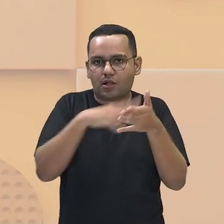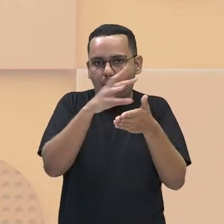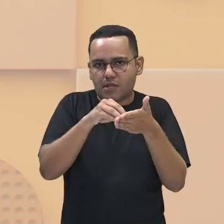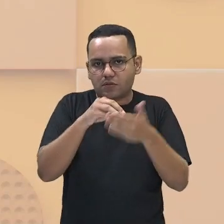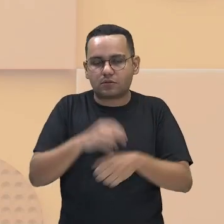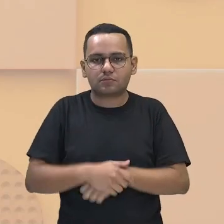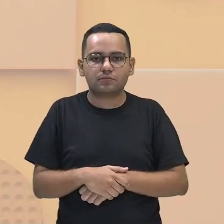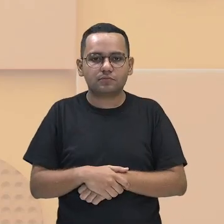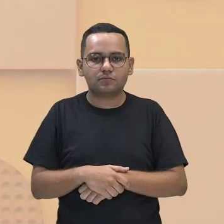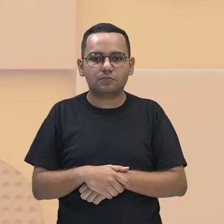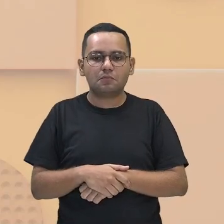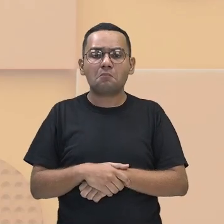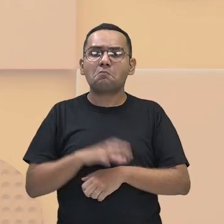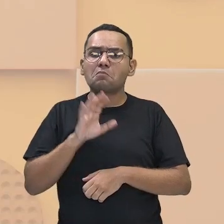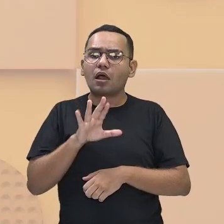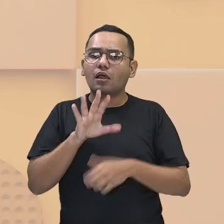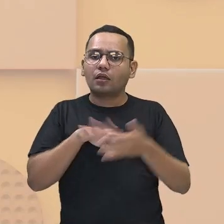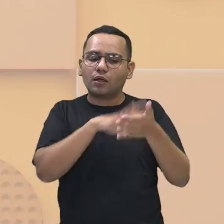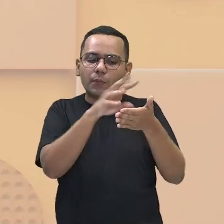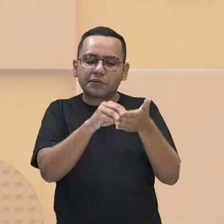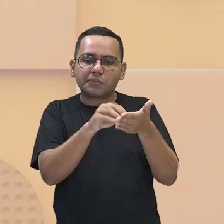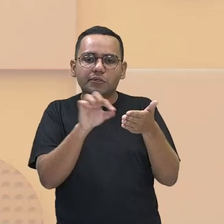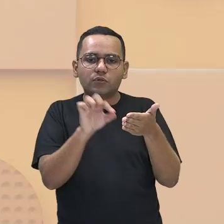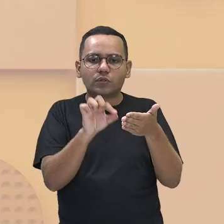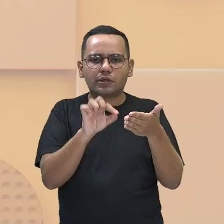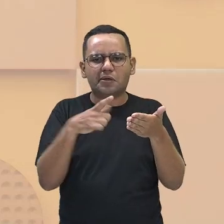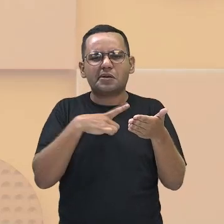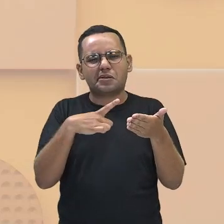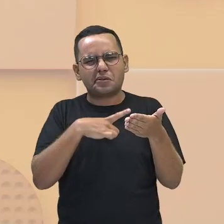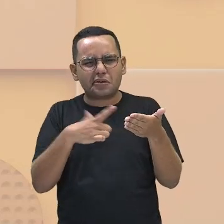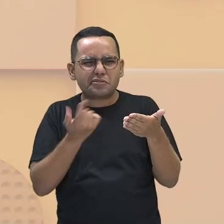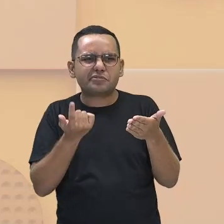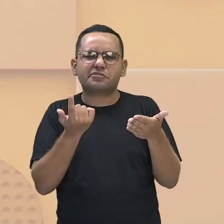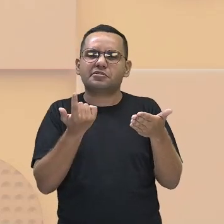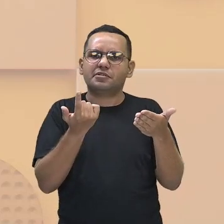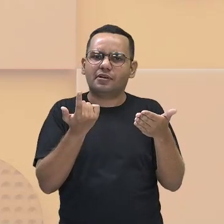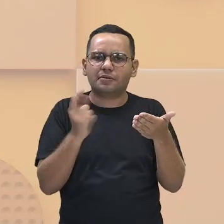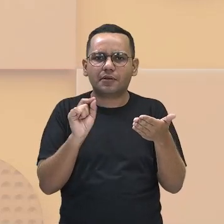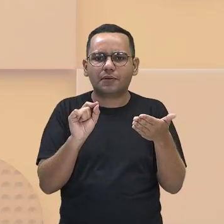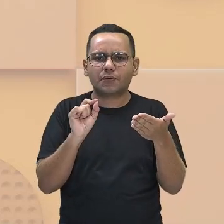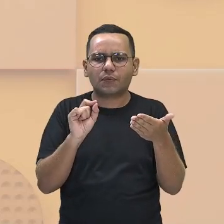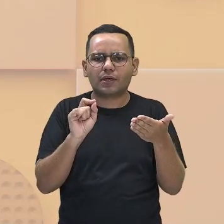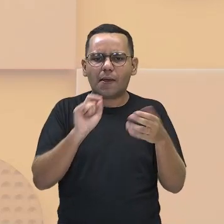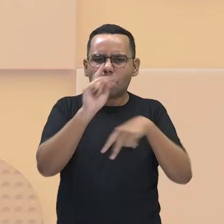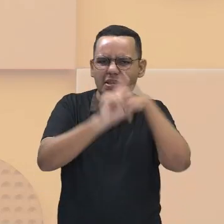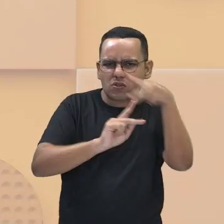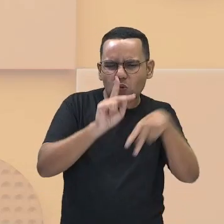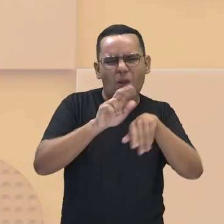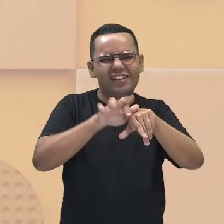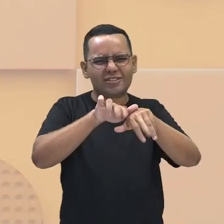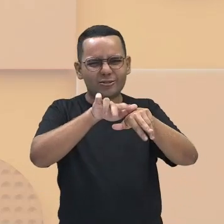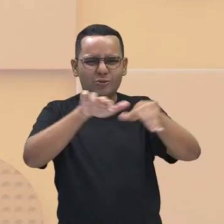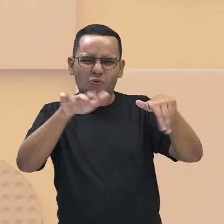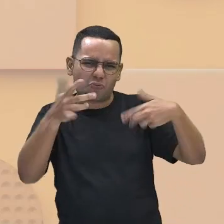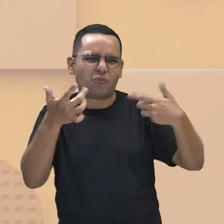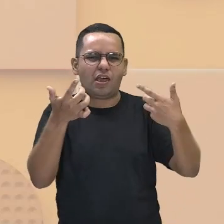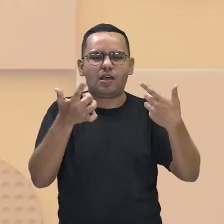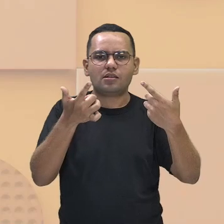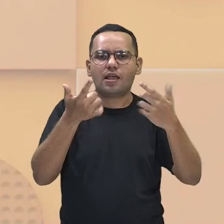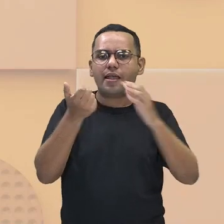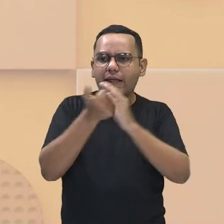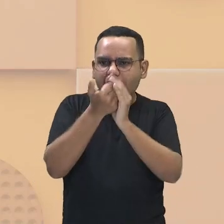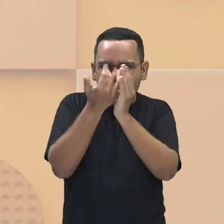É um território ali bastante rico, né? Bastante povoado e também com muitas